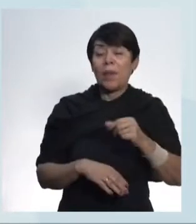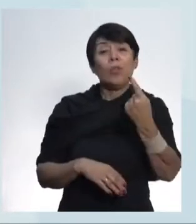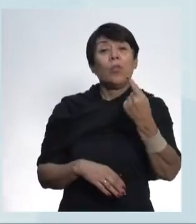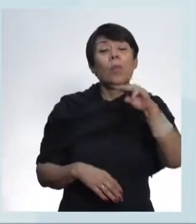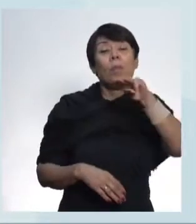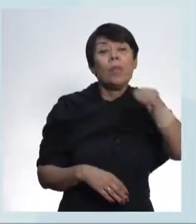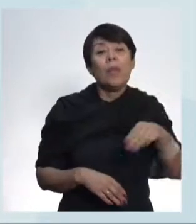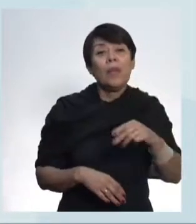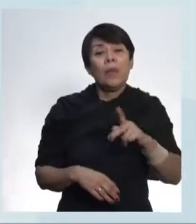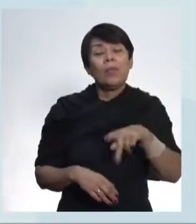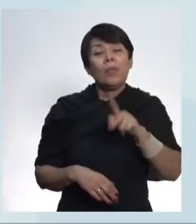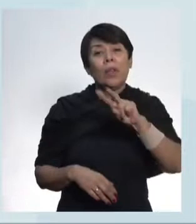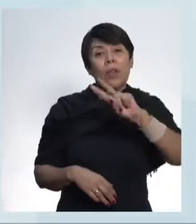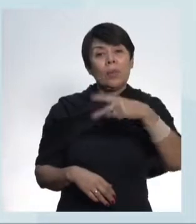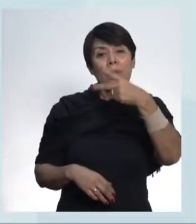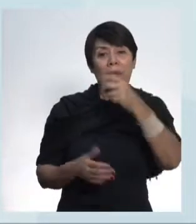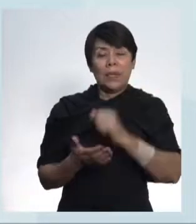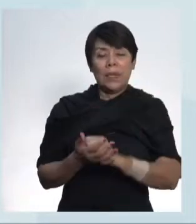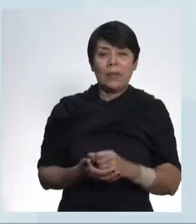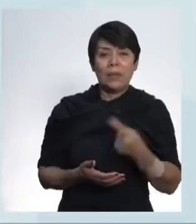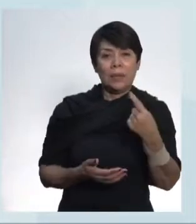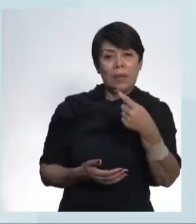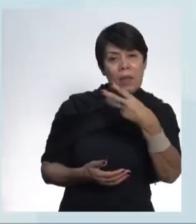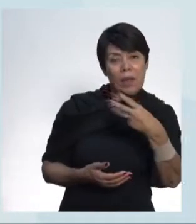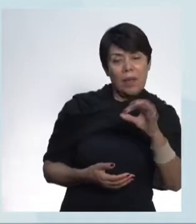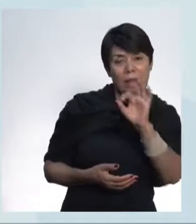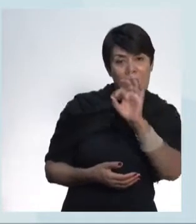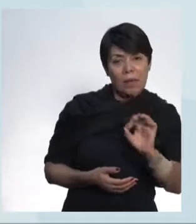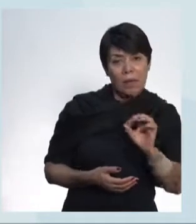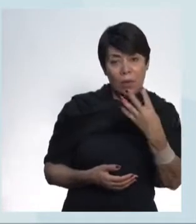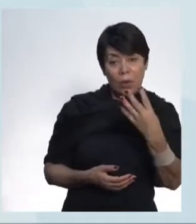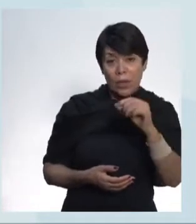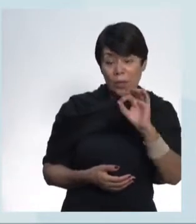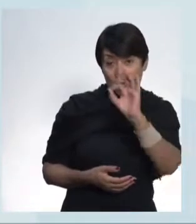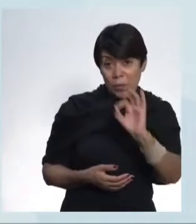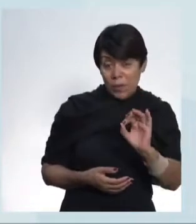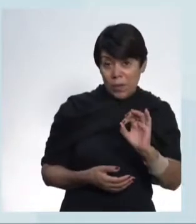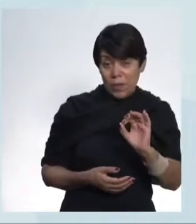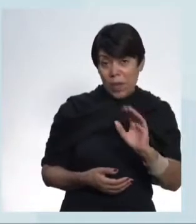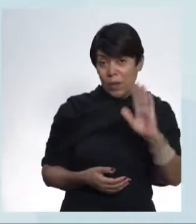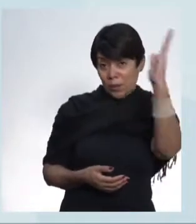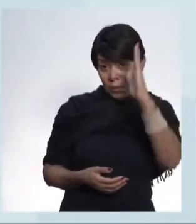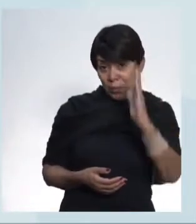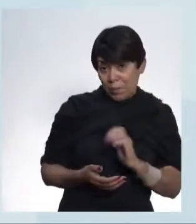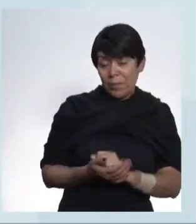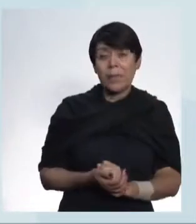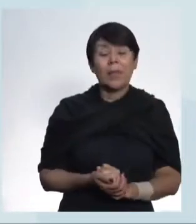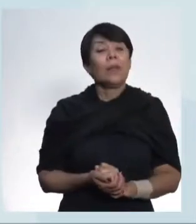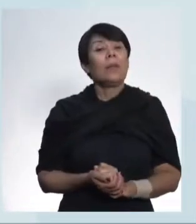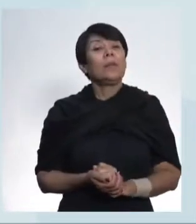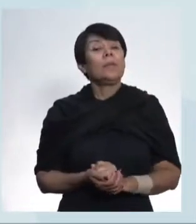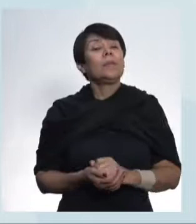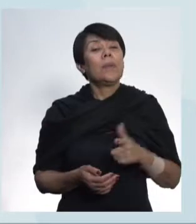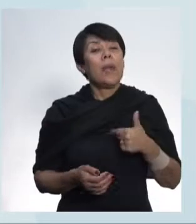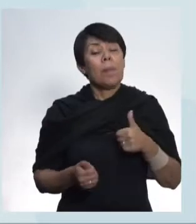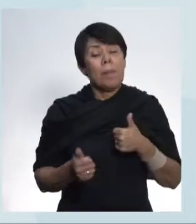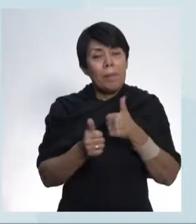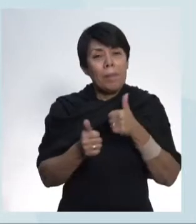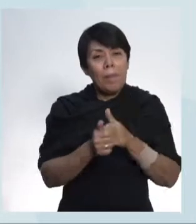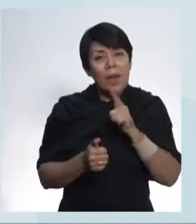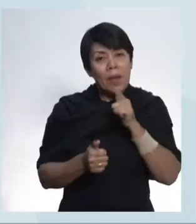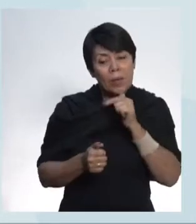quilômetros quadrados, 13,4% do território nacional. Ele basicamente nas faixas